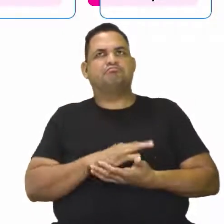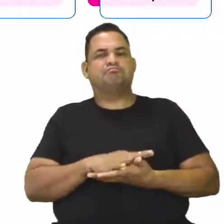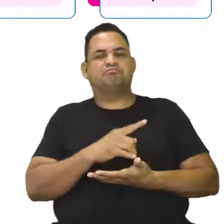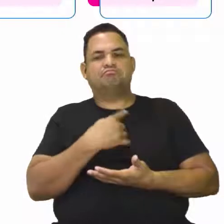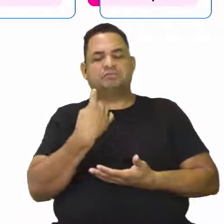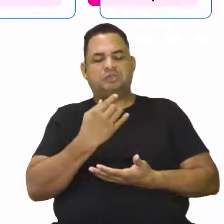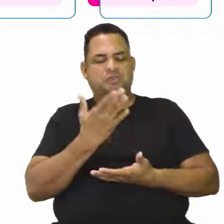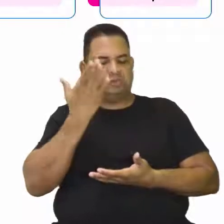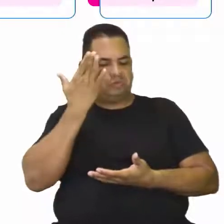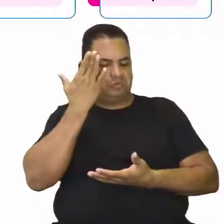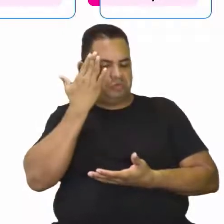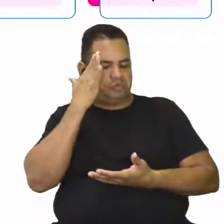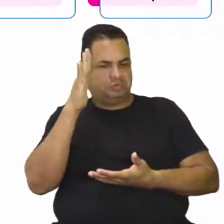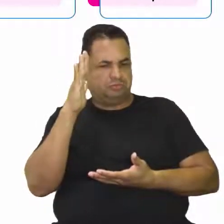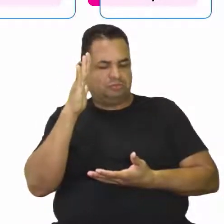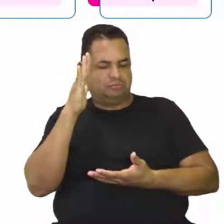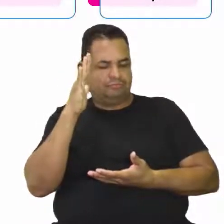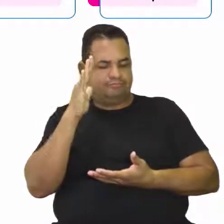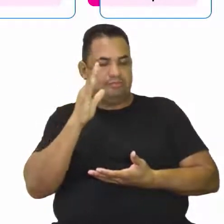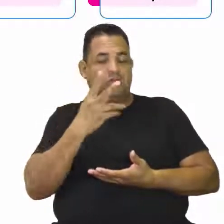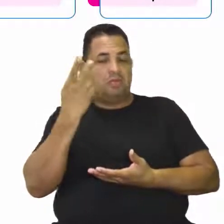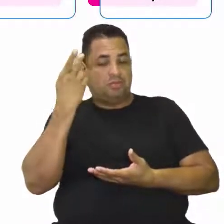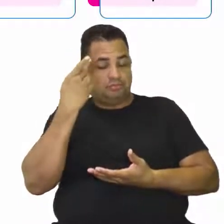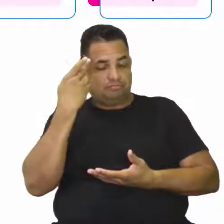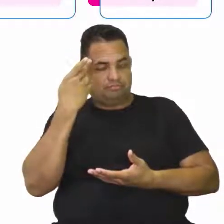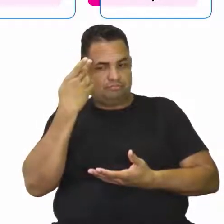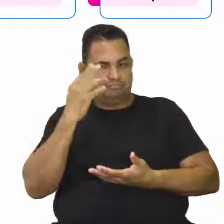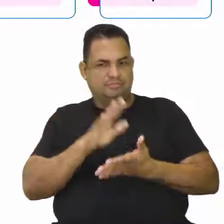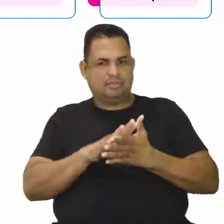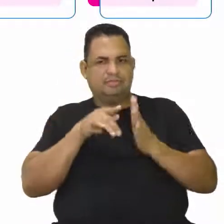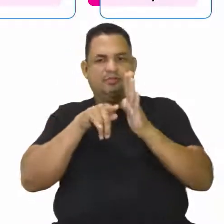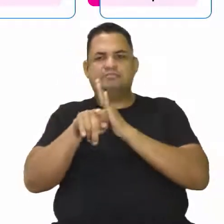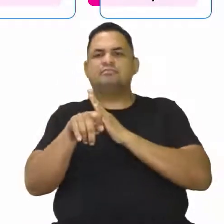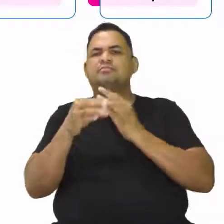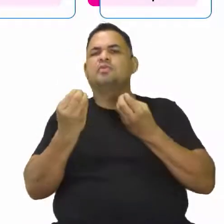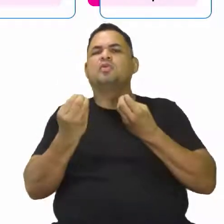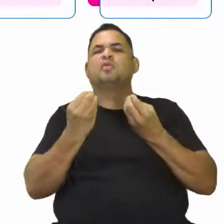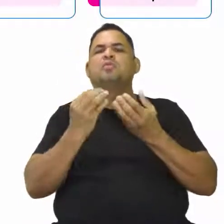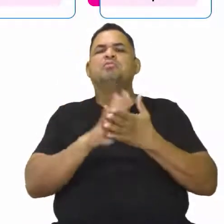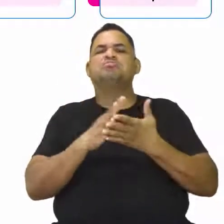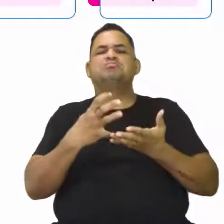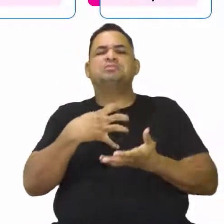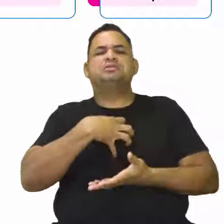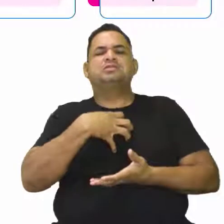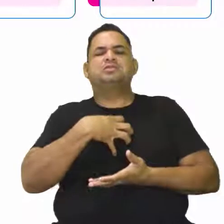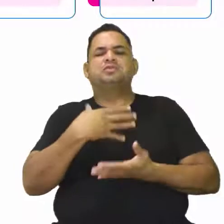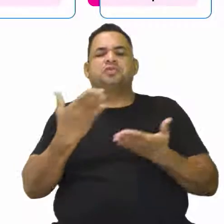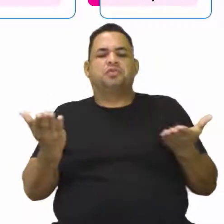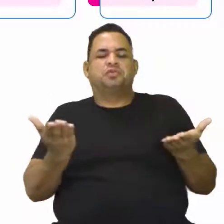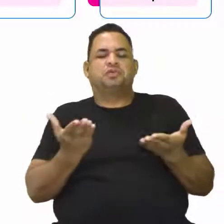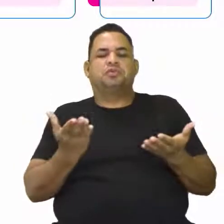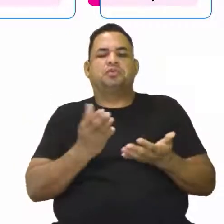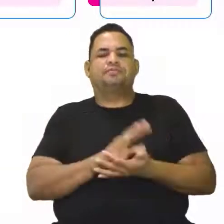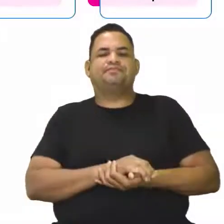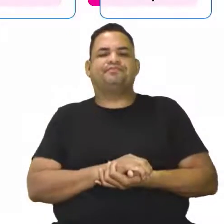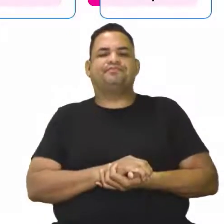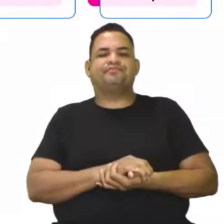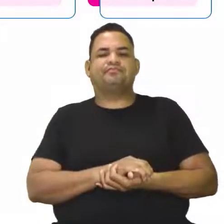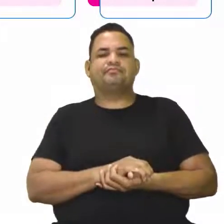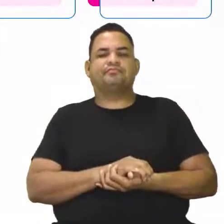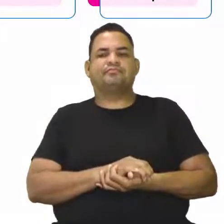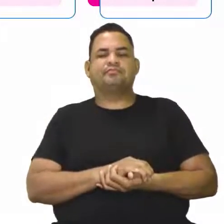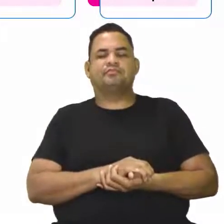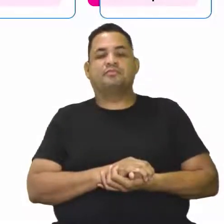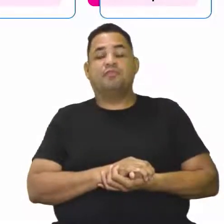sabe, não. Normalmente a gente pergunta para a pessoa, como você está? E ela, em